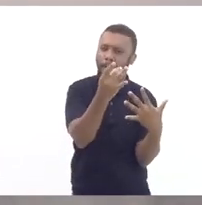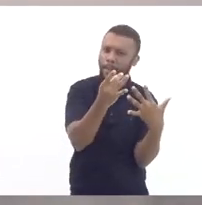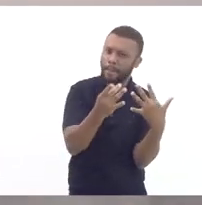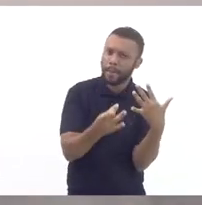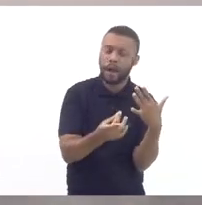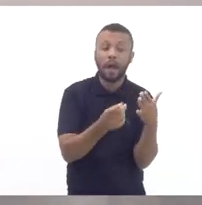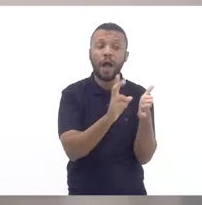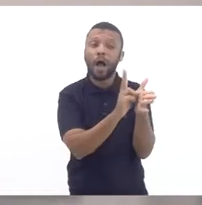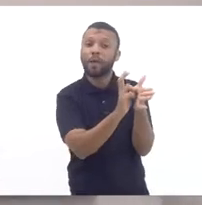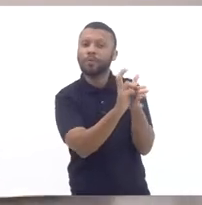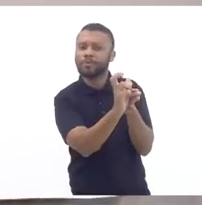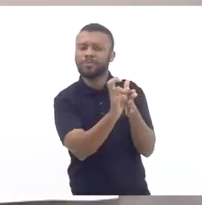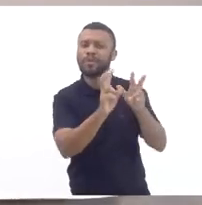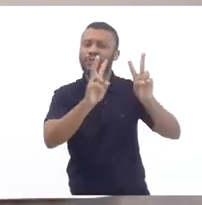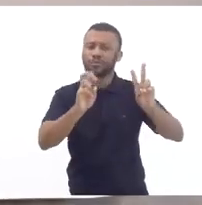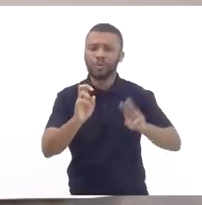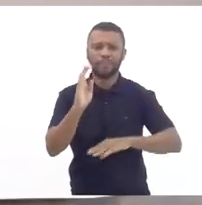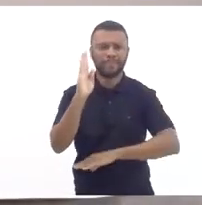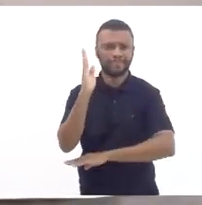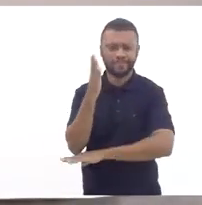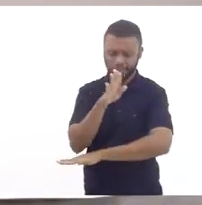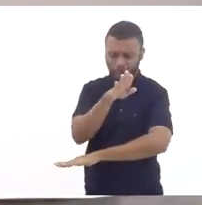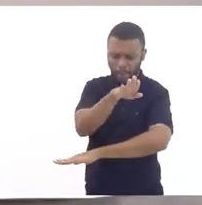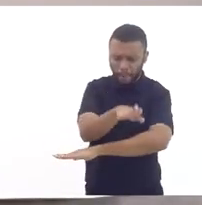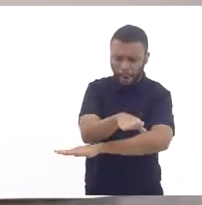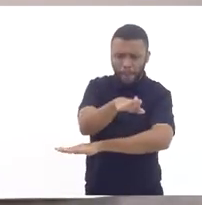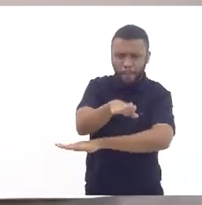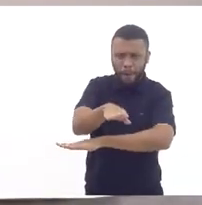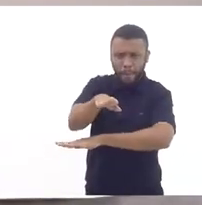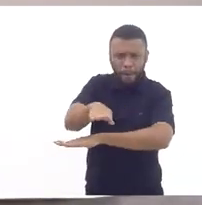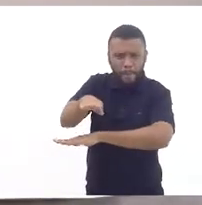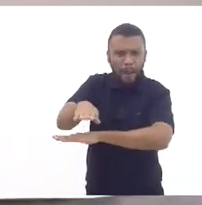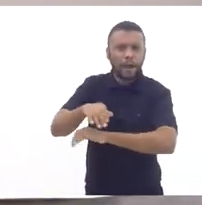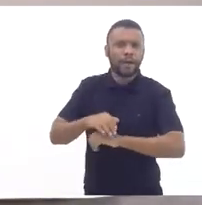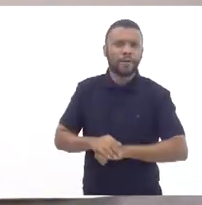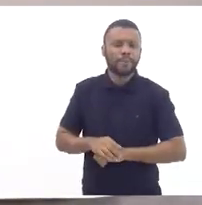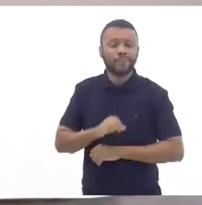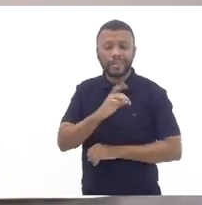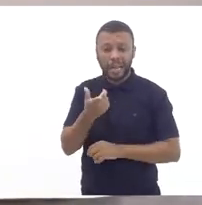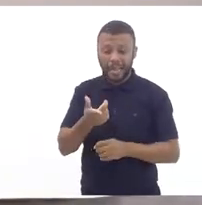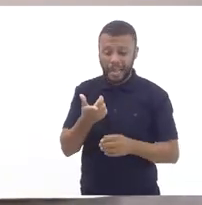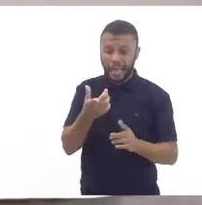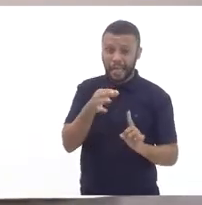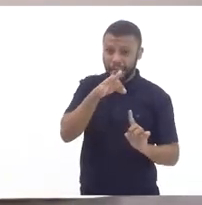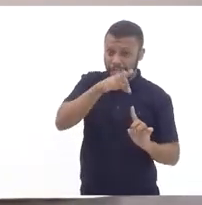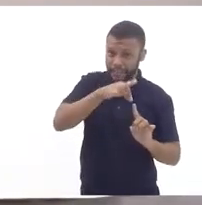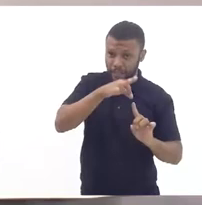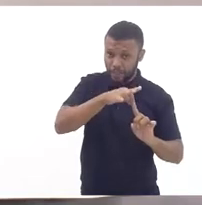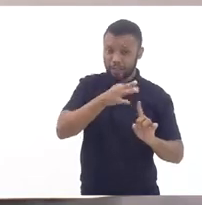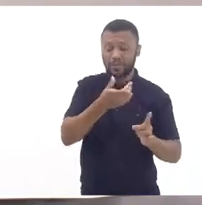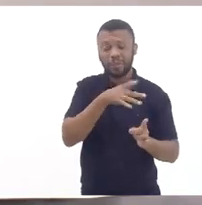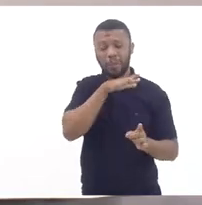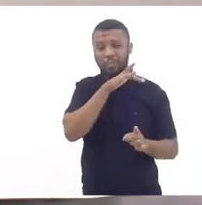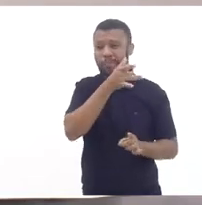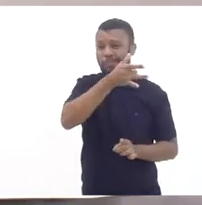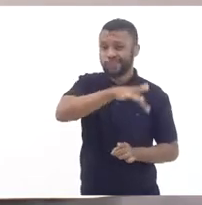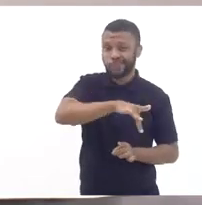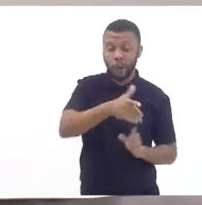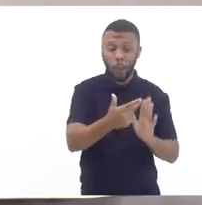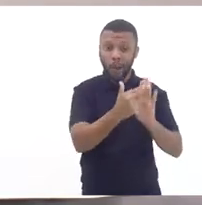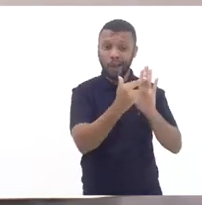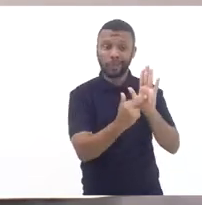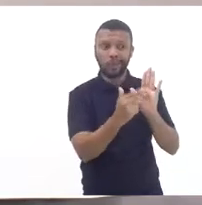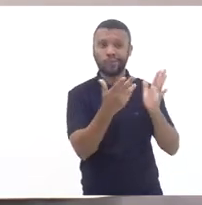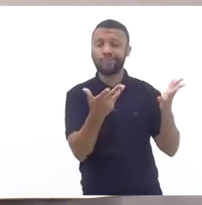relação à questão dos dormentes, das estações estão deterioradas, né? Já que no relatório é tudo bonito, o relatório é um negócio maravilhoso,